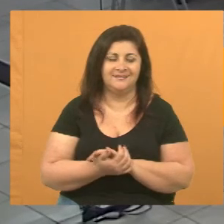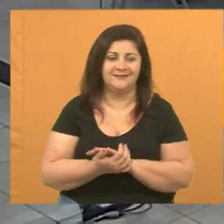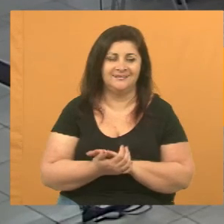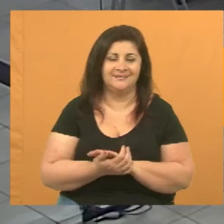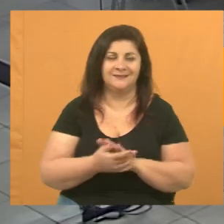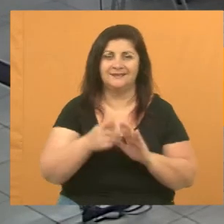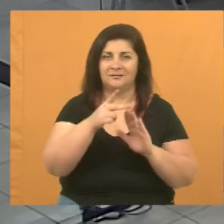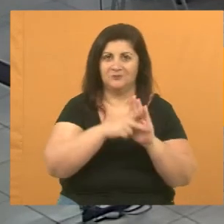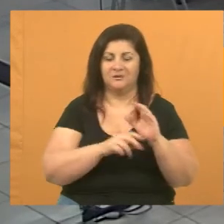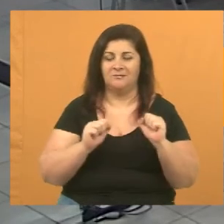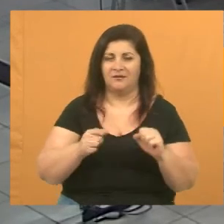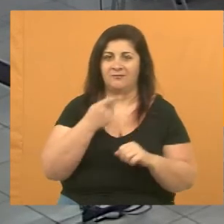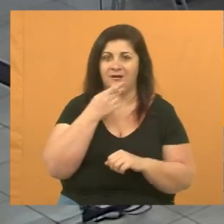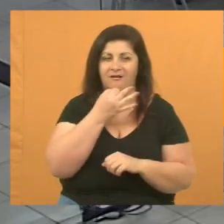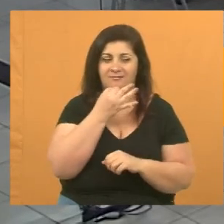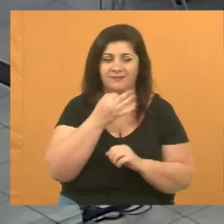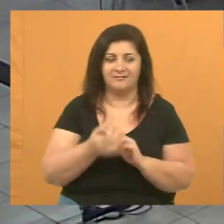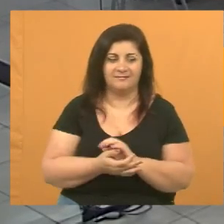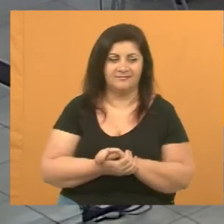O projeto continua em discussão.